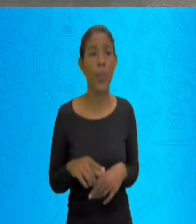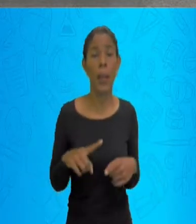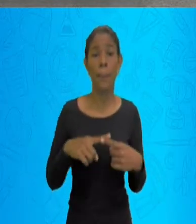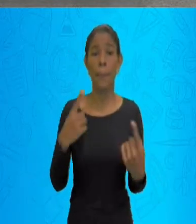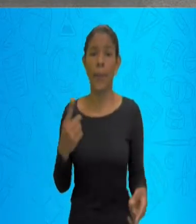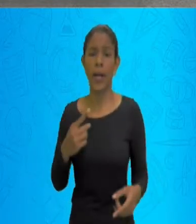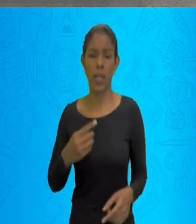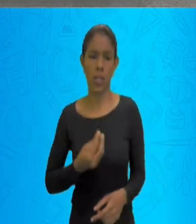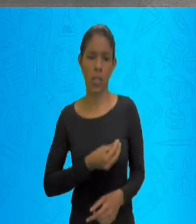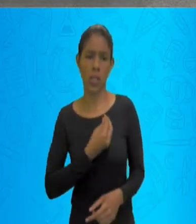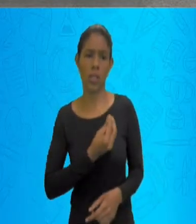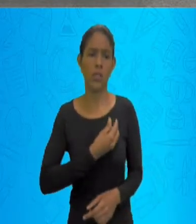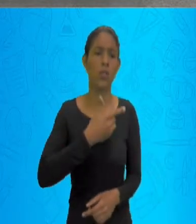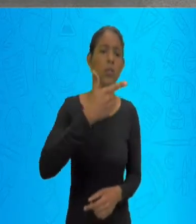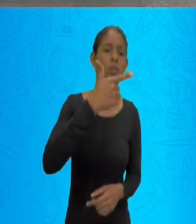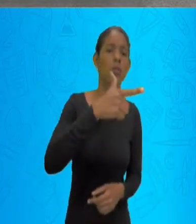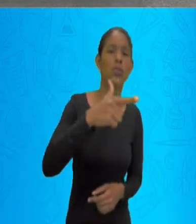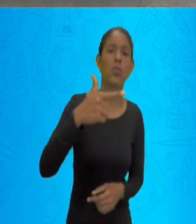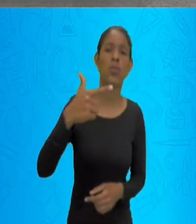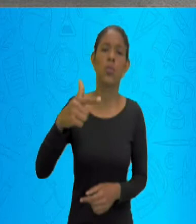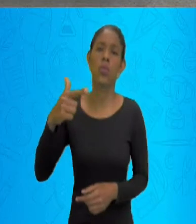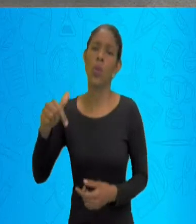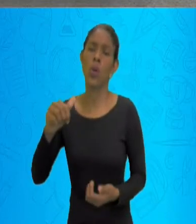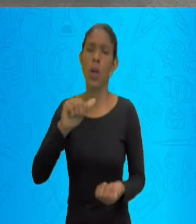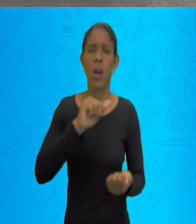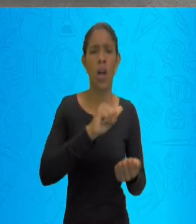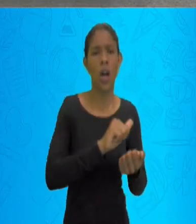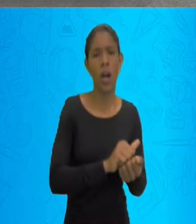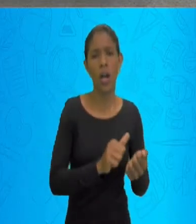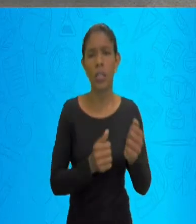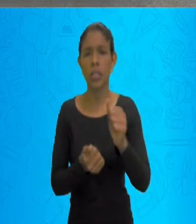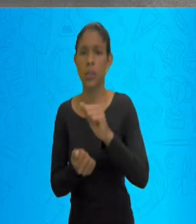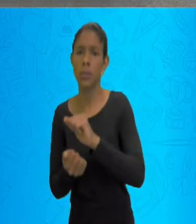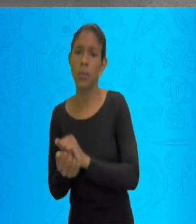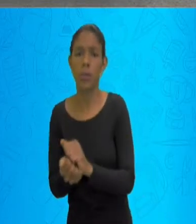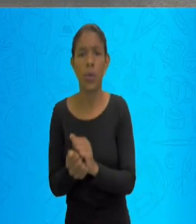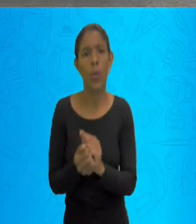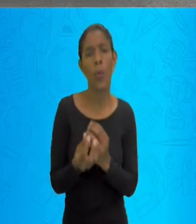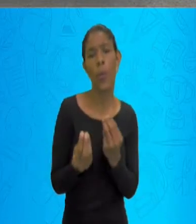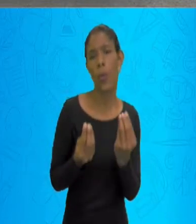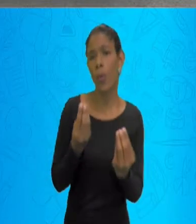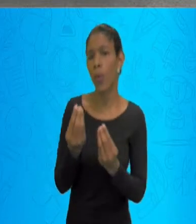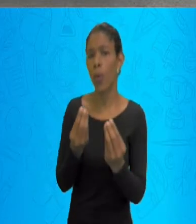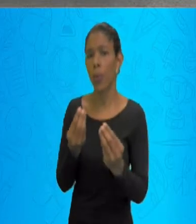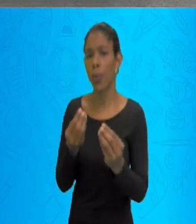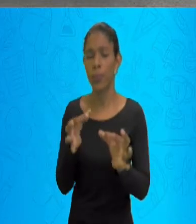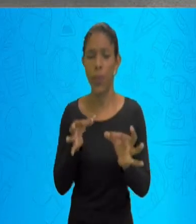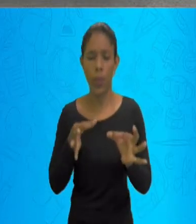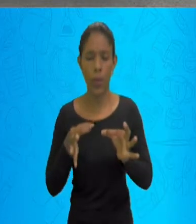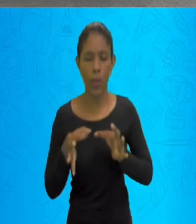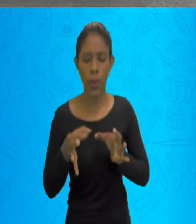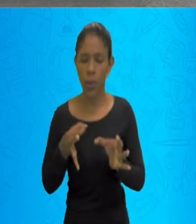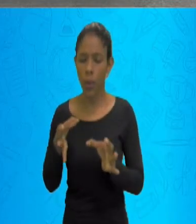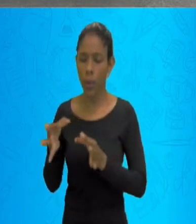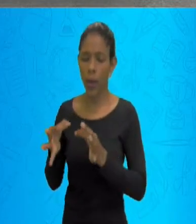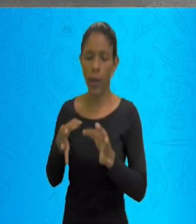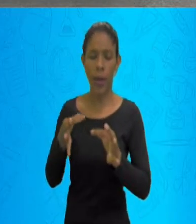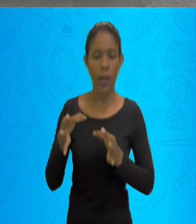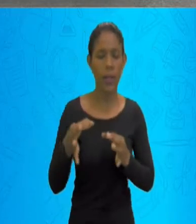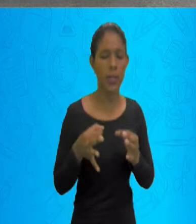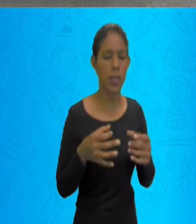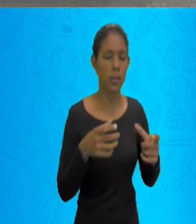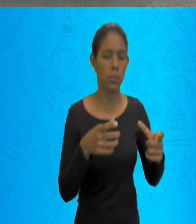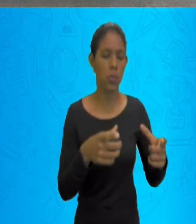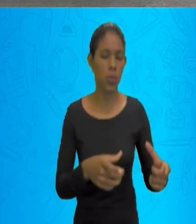se adaptar de forma organizada dentro dos fatores que existem no meio ambiente onde eles